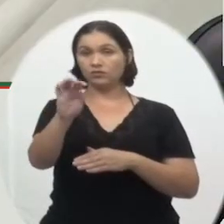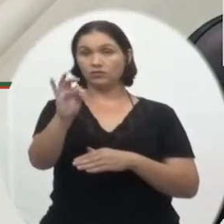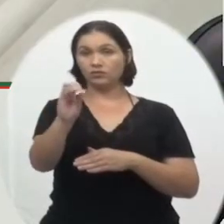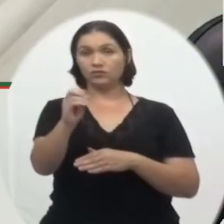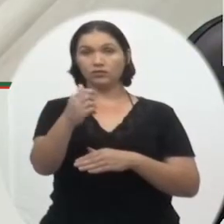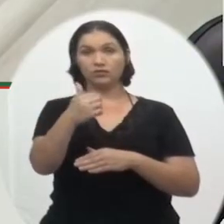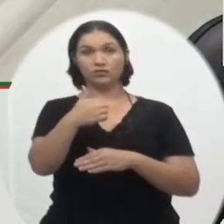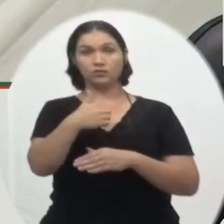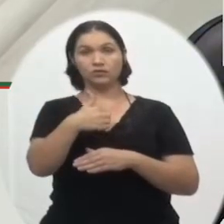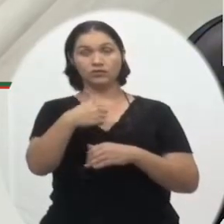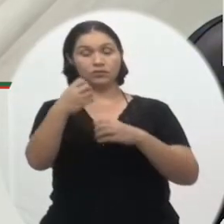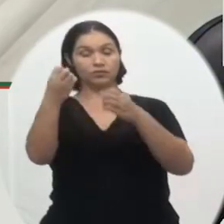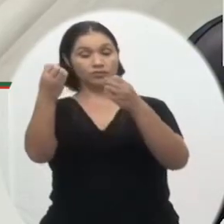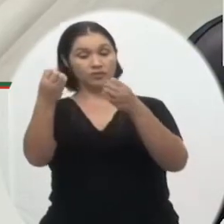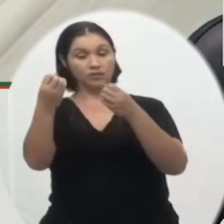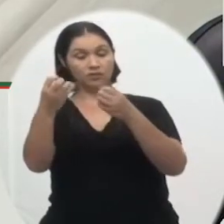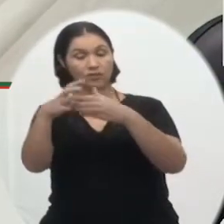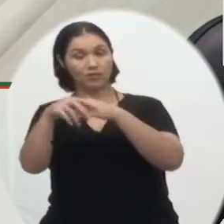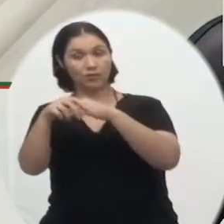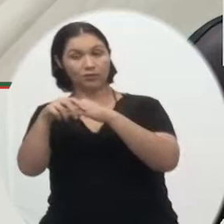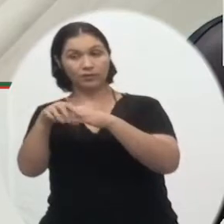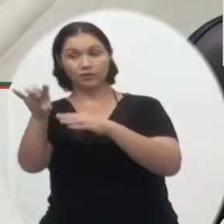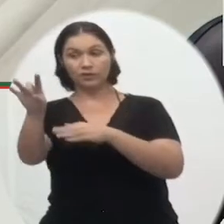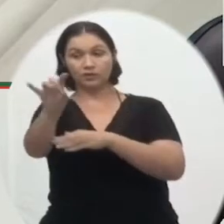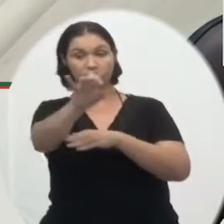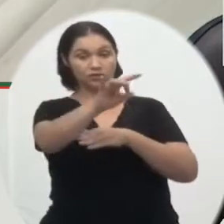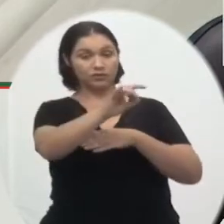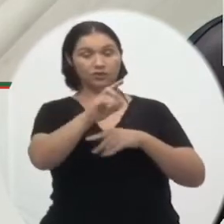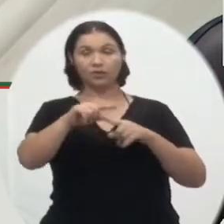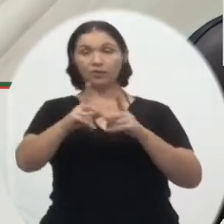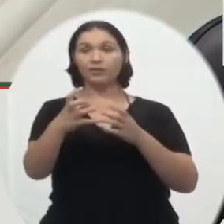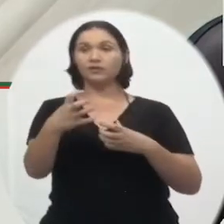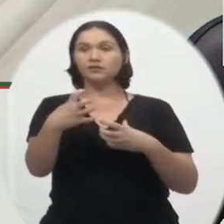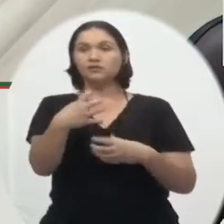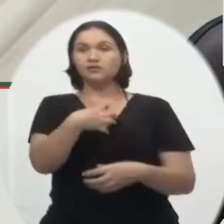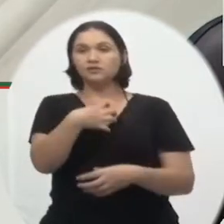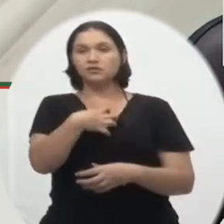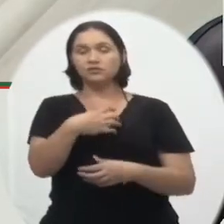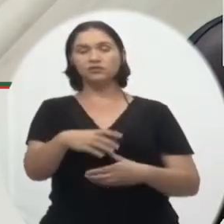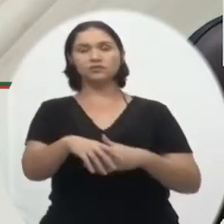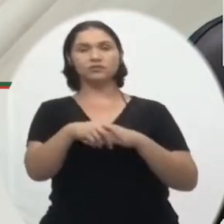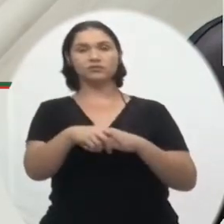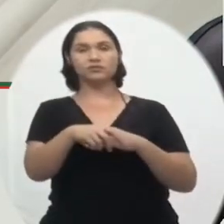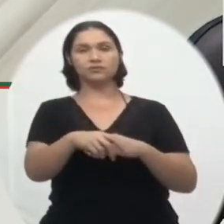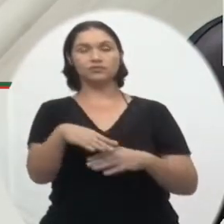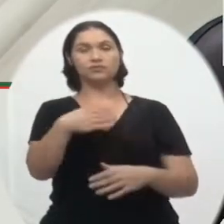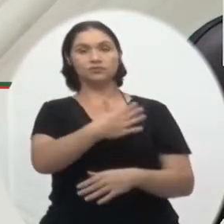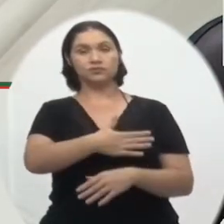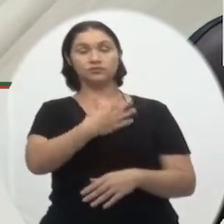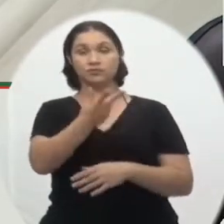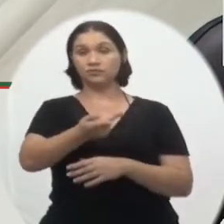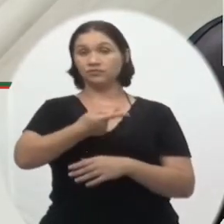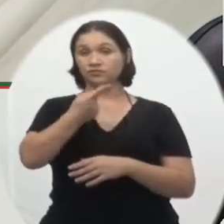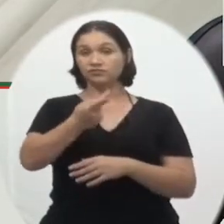individualmente, mas sintam-se todos calorosamente cumprimentados. Gostaria de dizer que